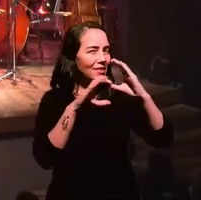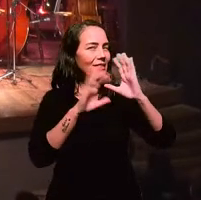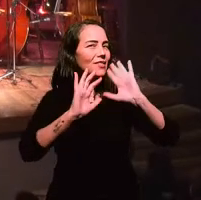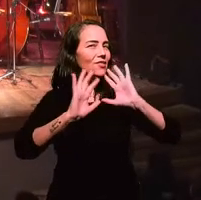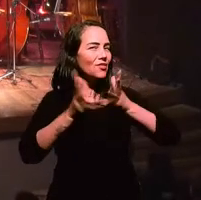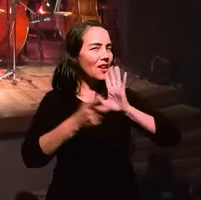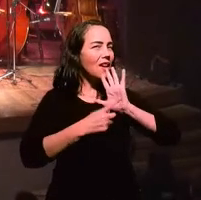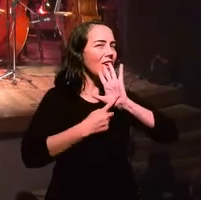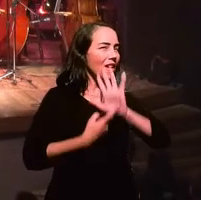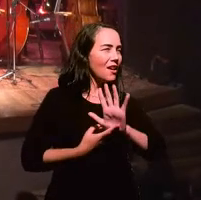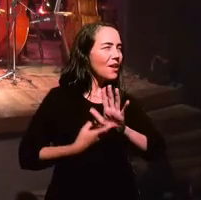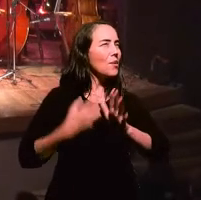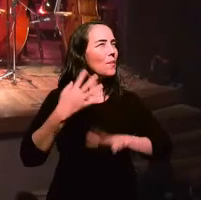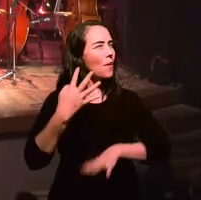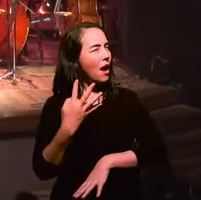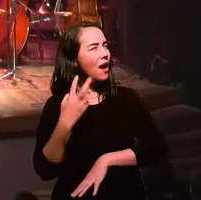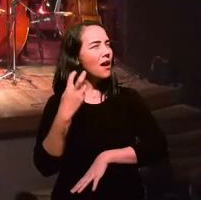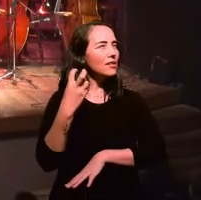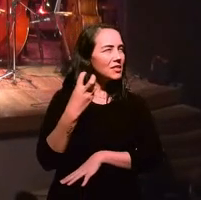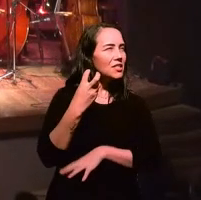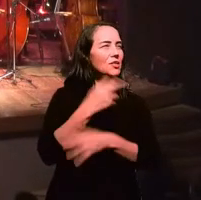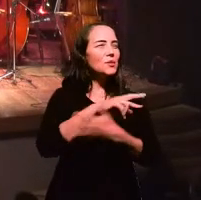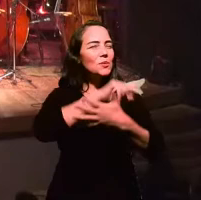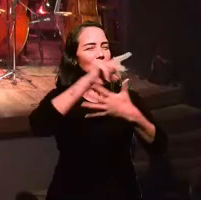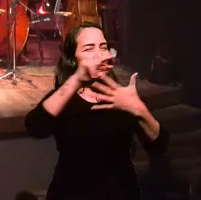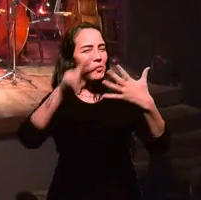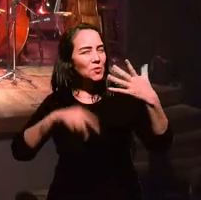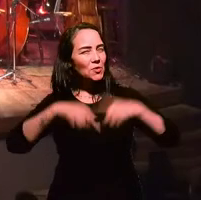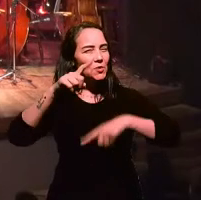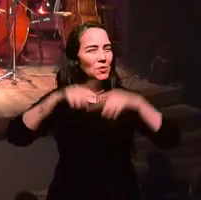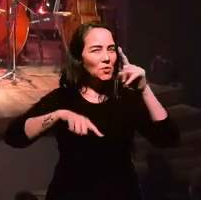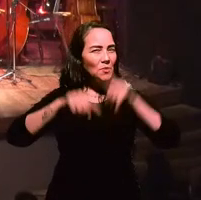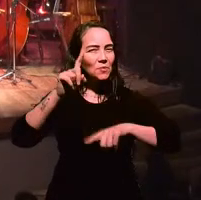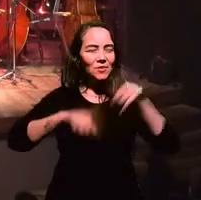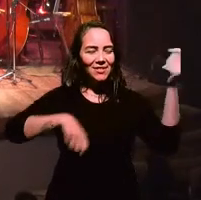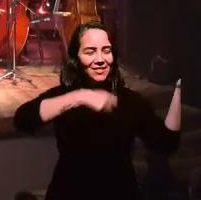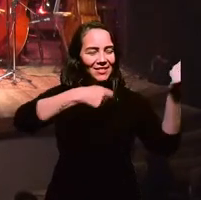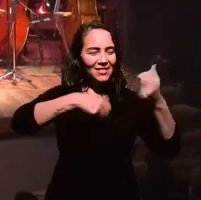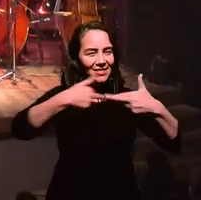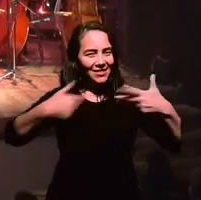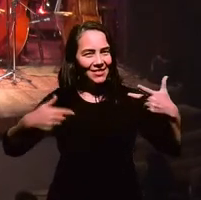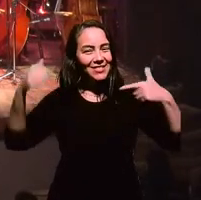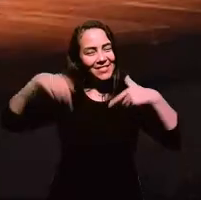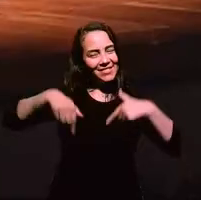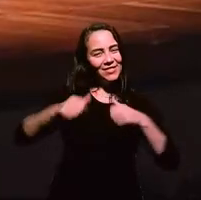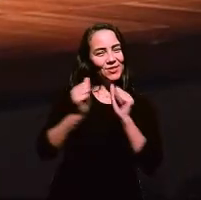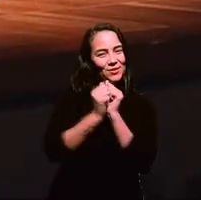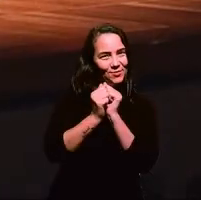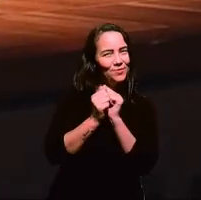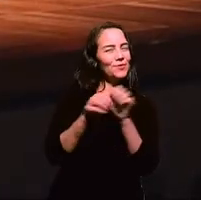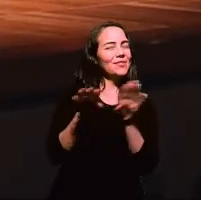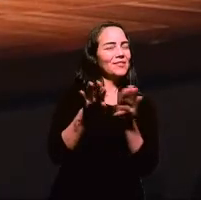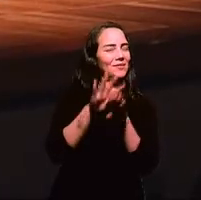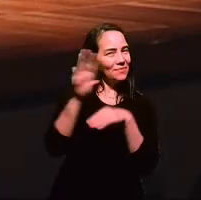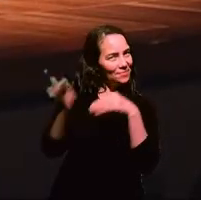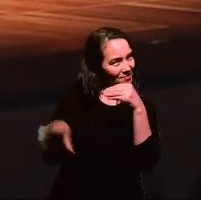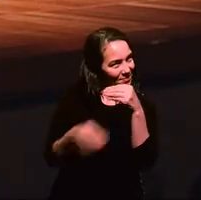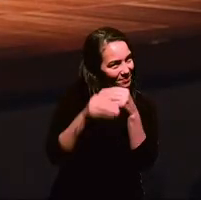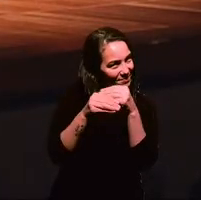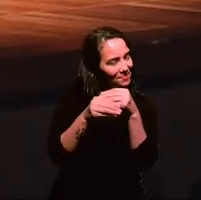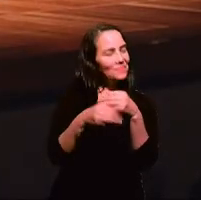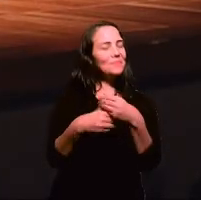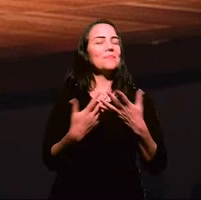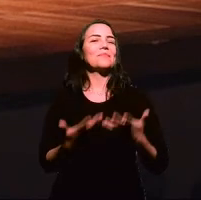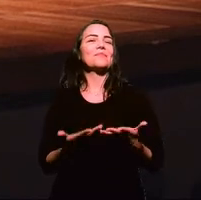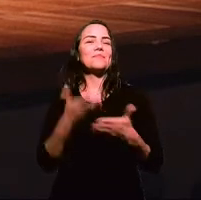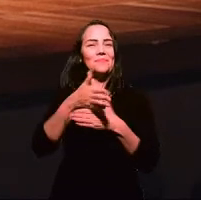já passou acho que por uns 4 ou 5 instrumentos aqui dentro da SCAR, já aprendeu e agora está aqui conosco, vai fazer alguns solos nessa obra. Então, prata da